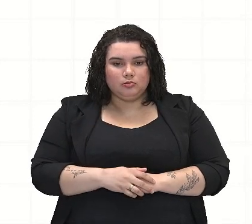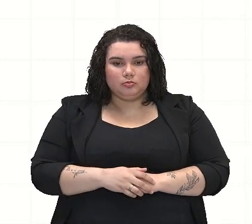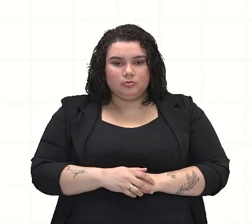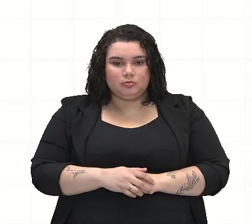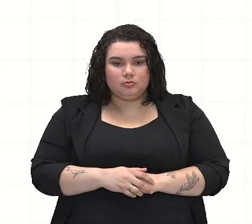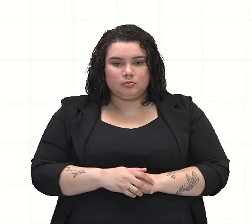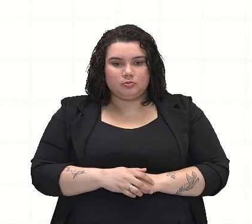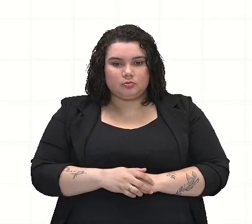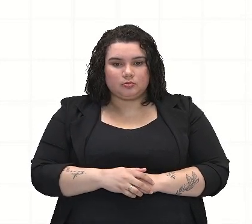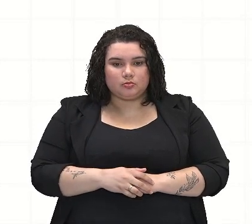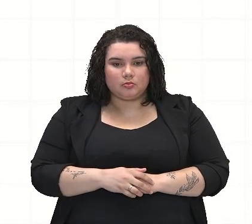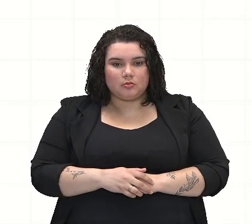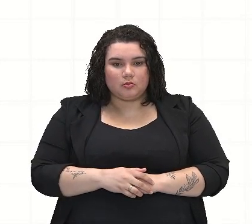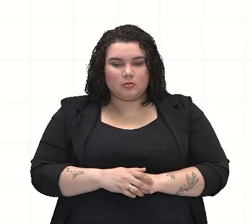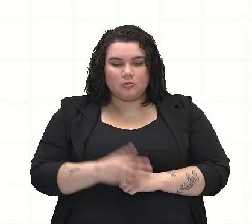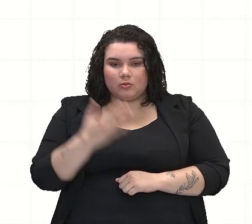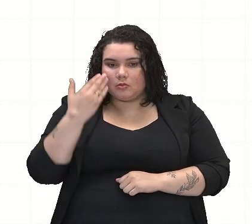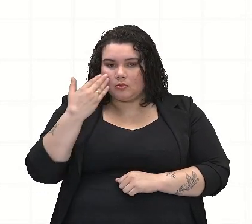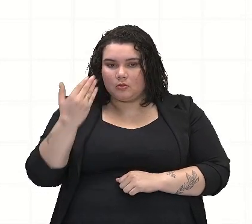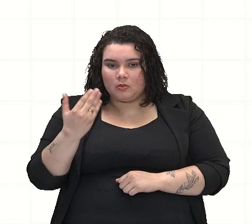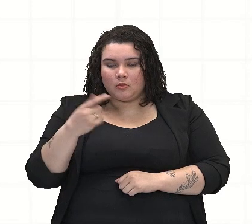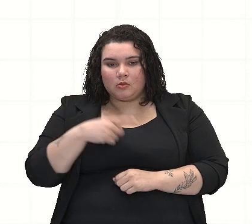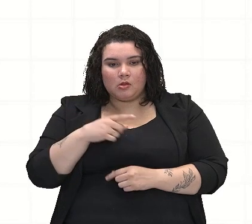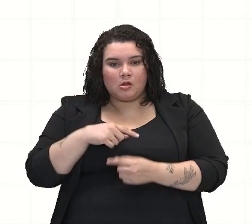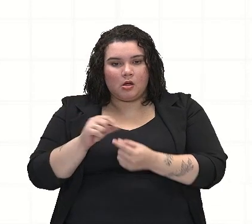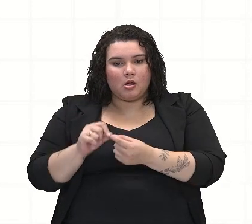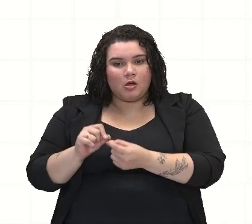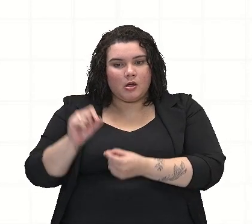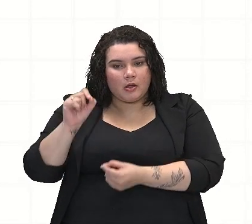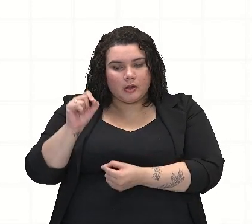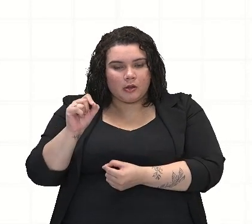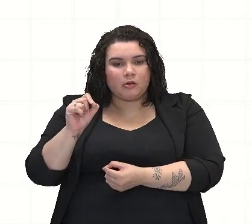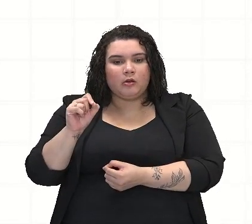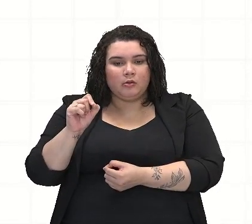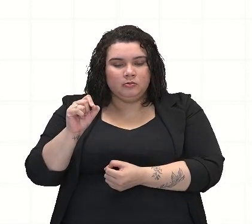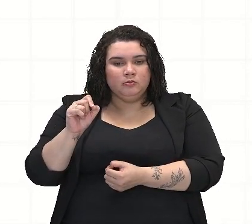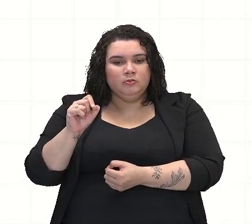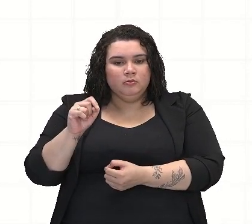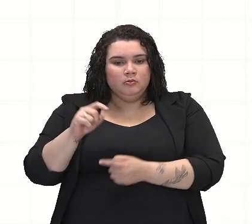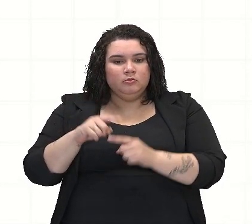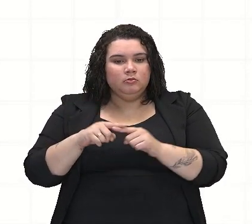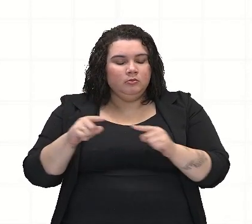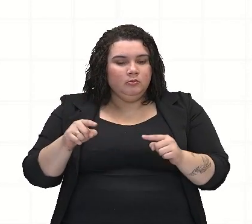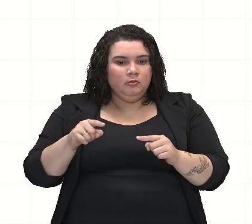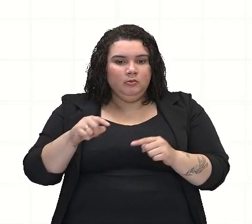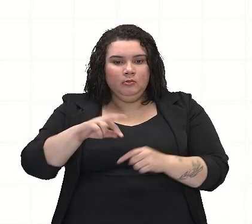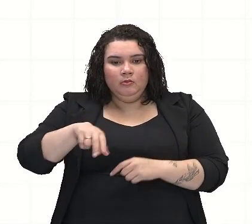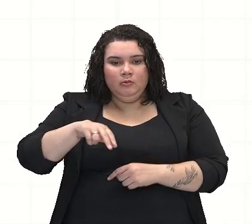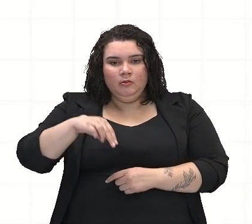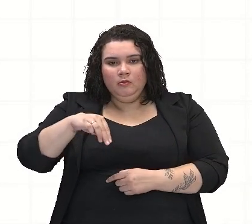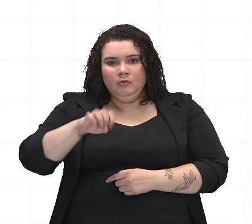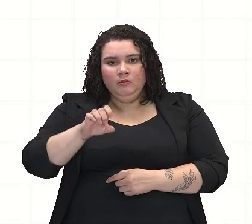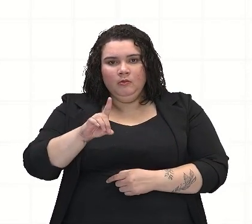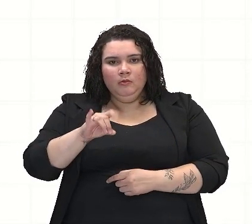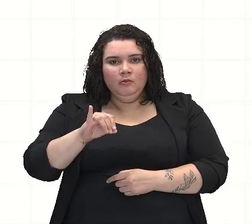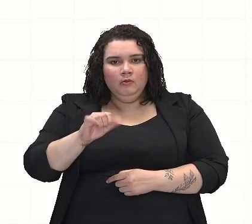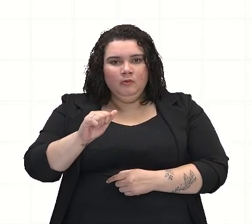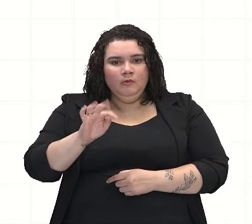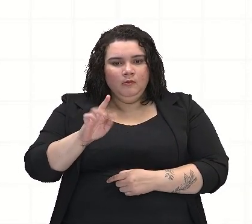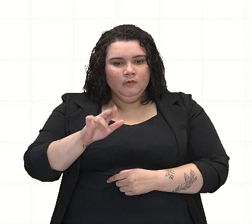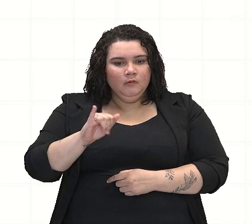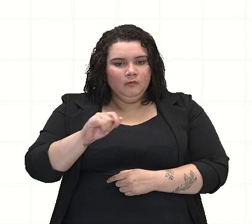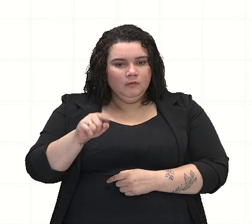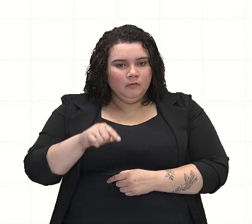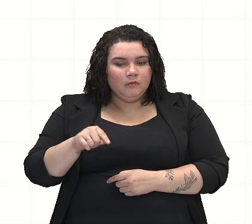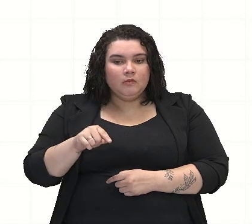Tá? Então, aqui nós temos uma reta perpendicular, mas ela não é a mediatriz, porque ela não está no